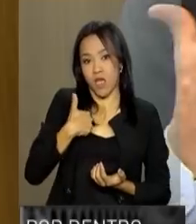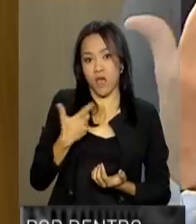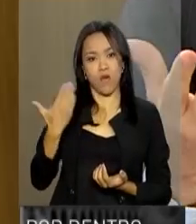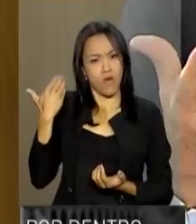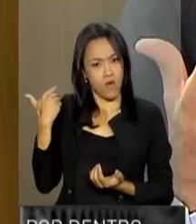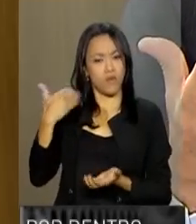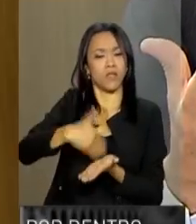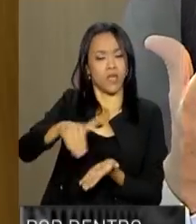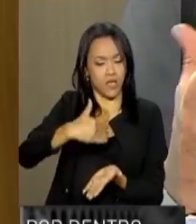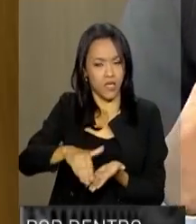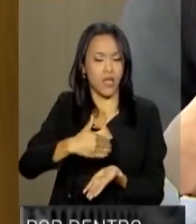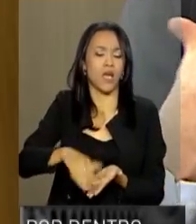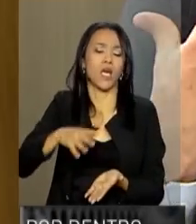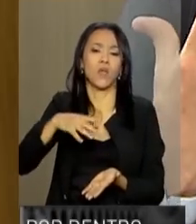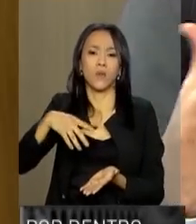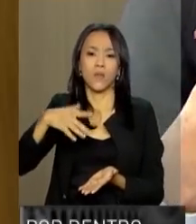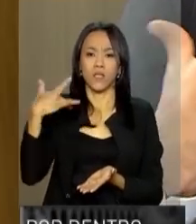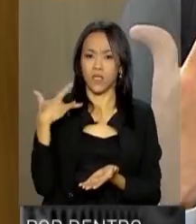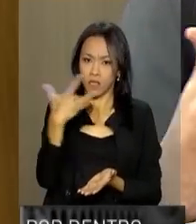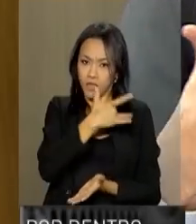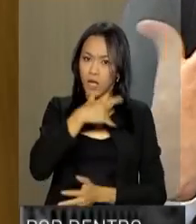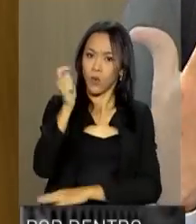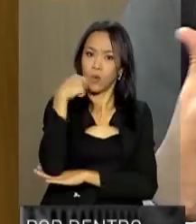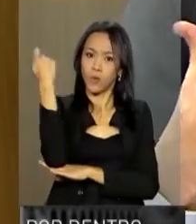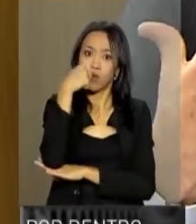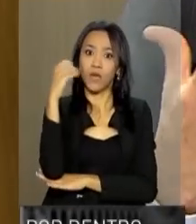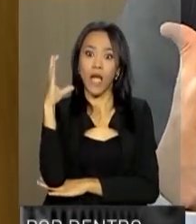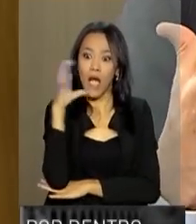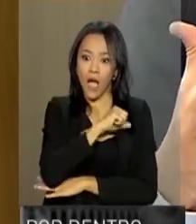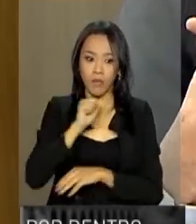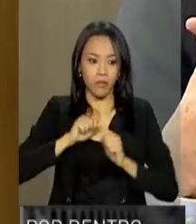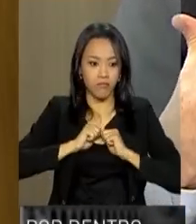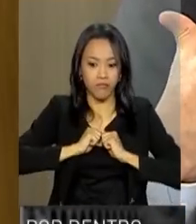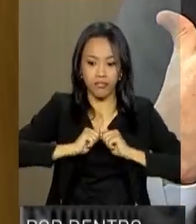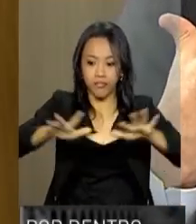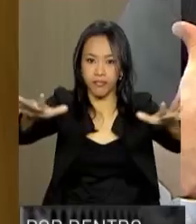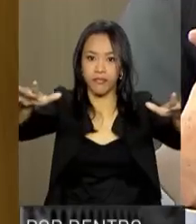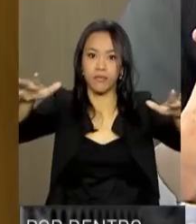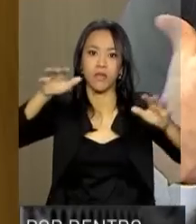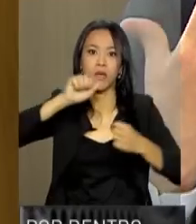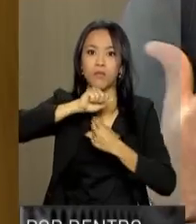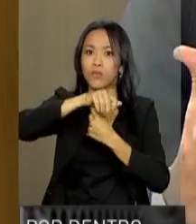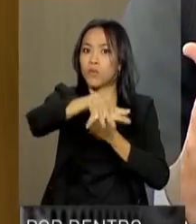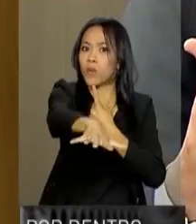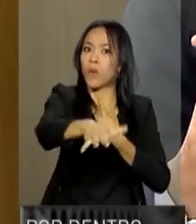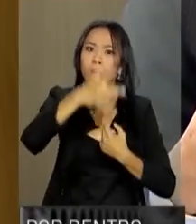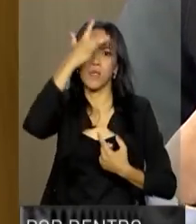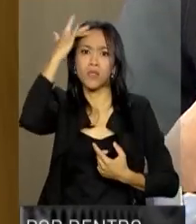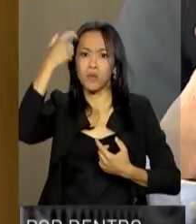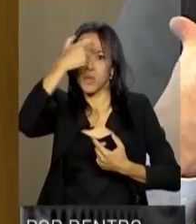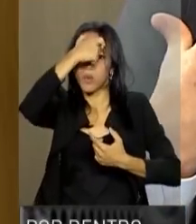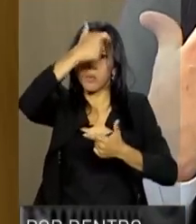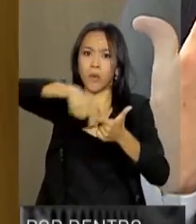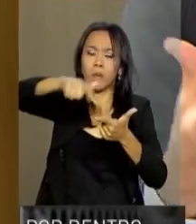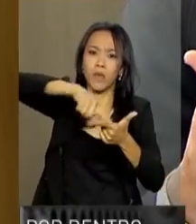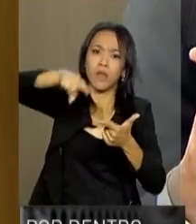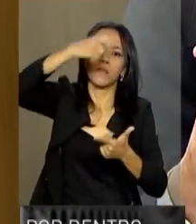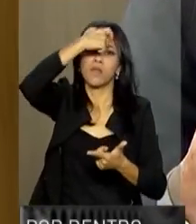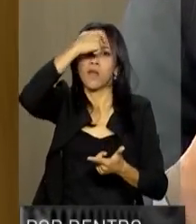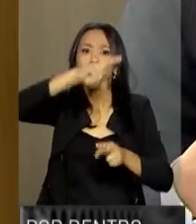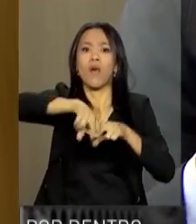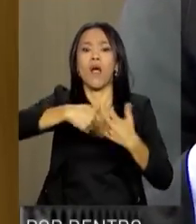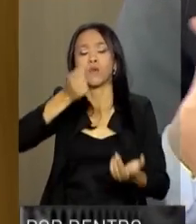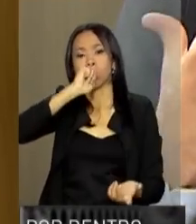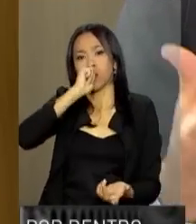me lembro desse episódio com a qual a multiplicação rápida de pessoas é com transtorno mental grave é em função